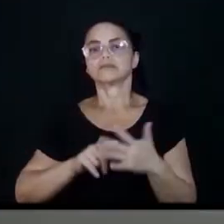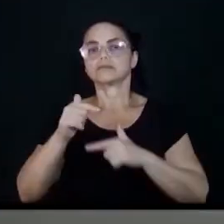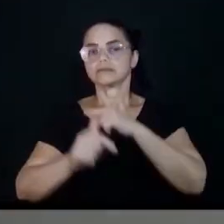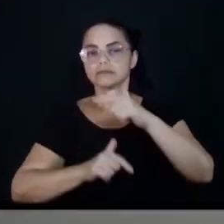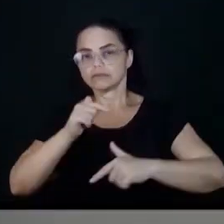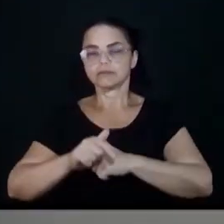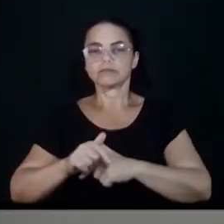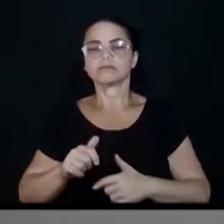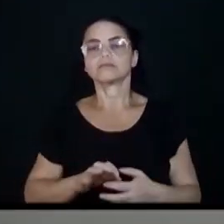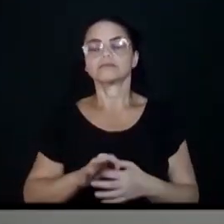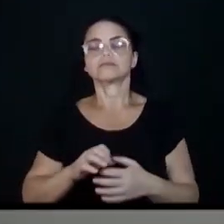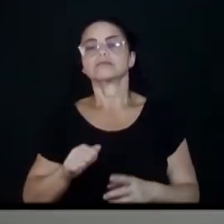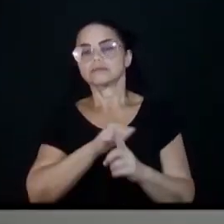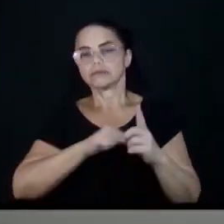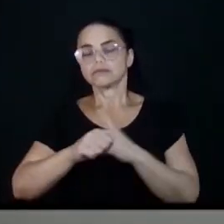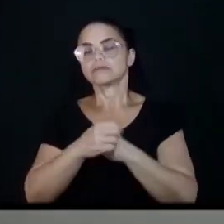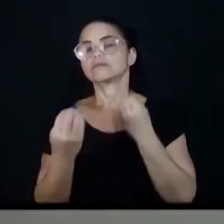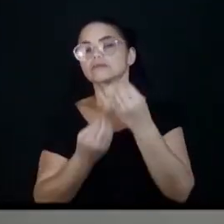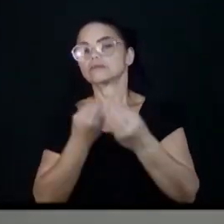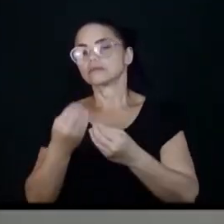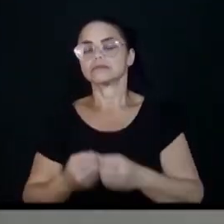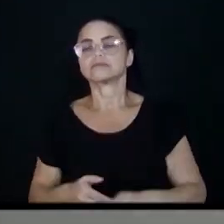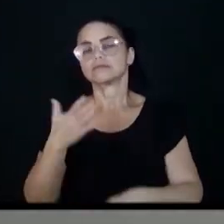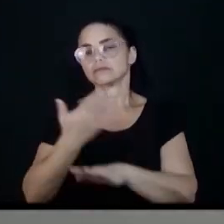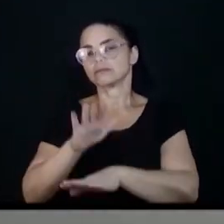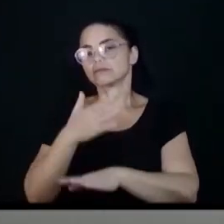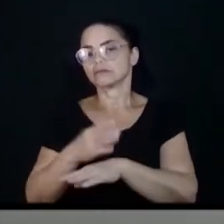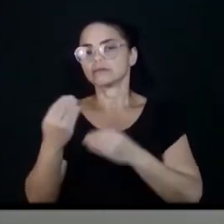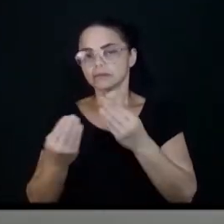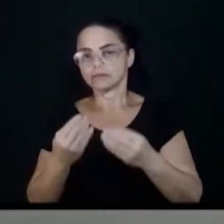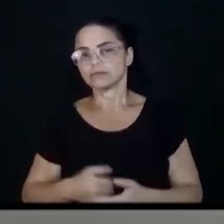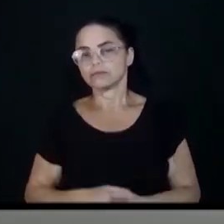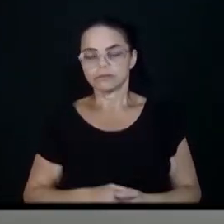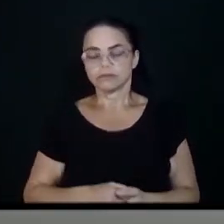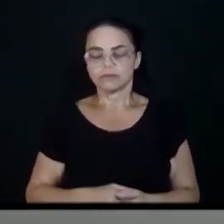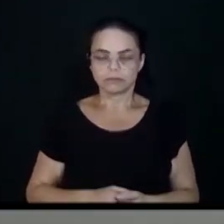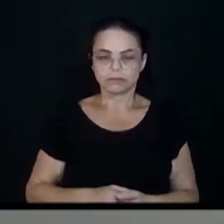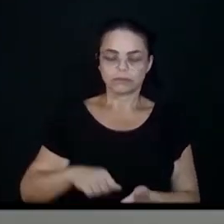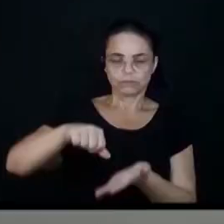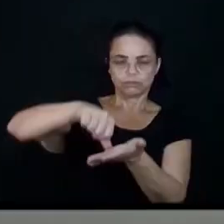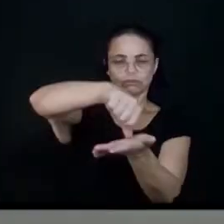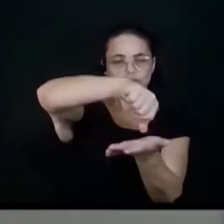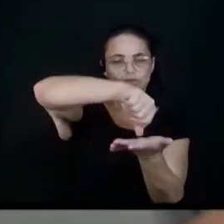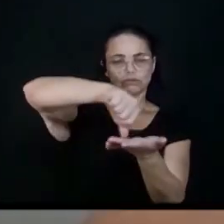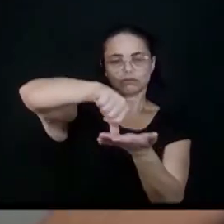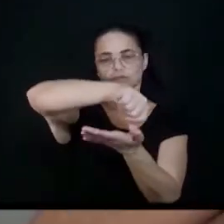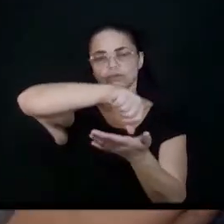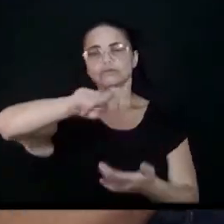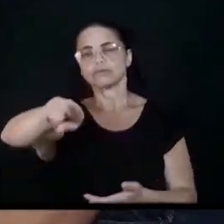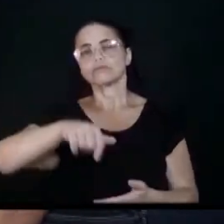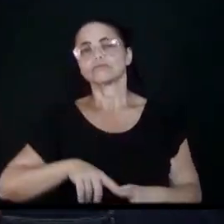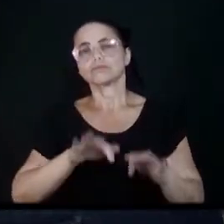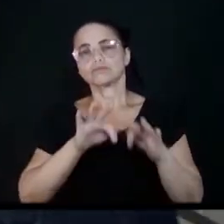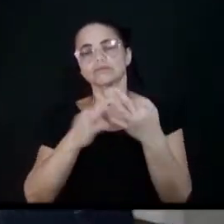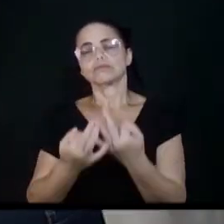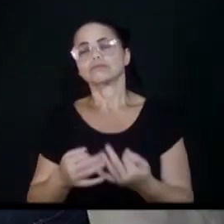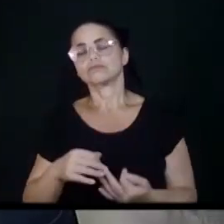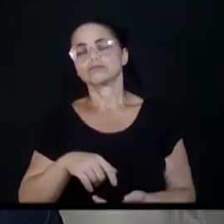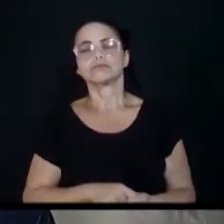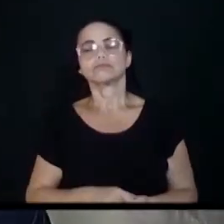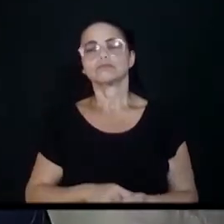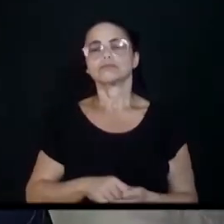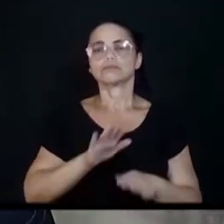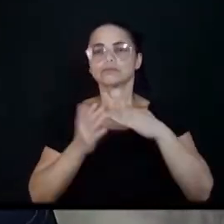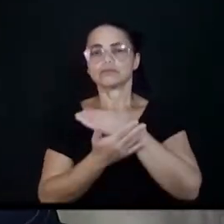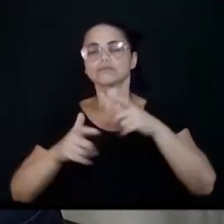que é feito isso na prática? O mapeamento dessas famílias, quais são os bairros, os locais que